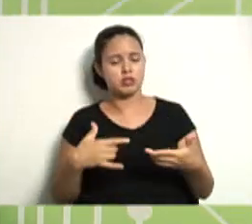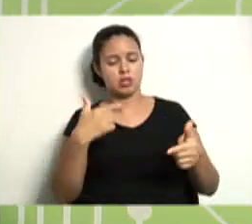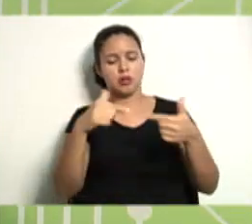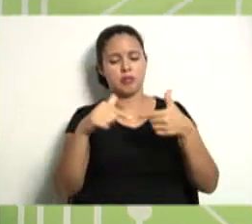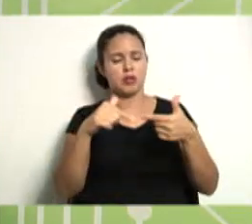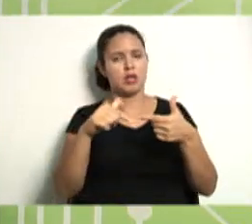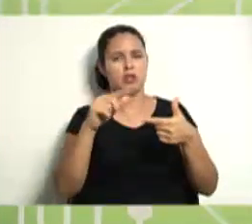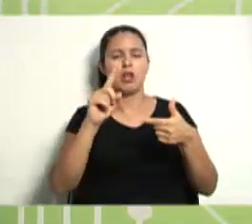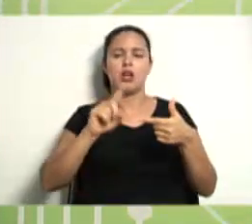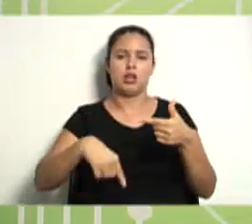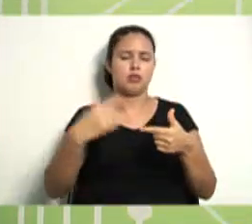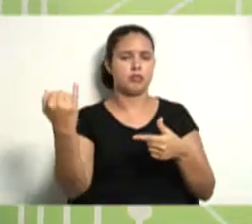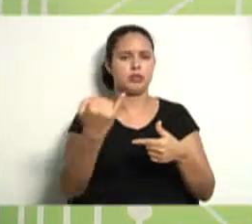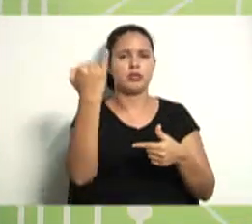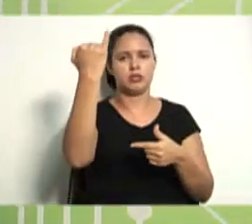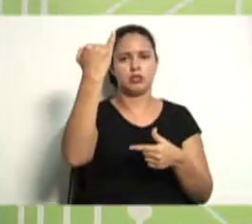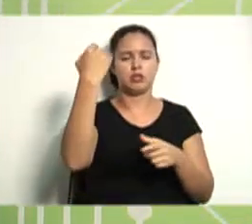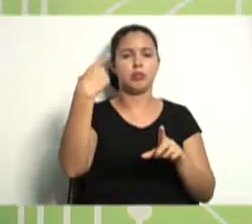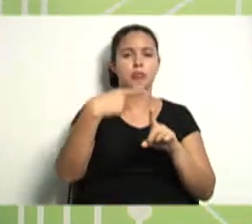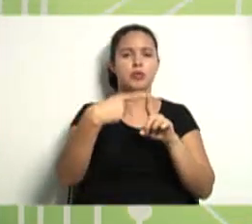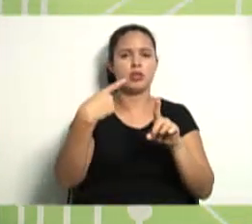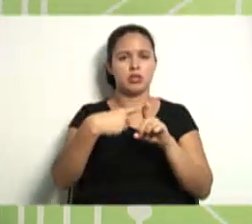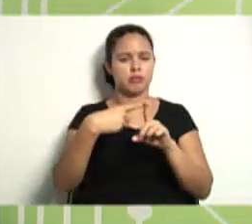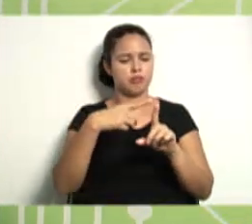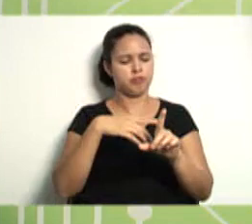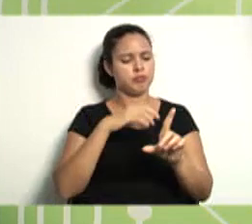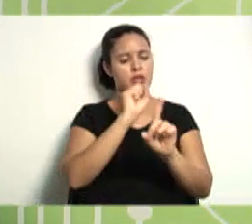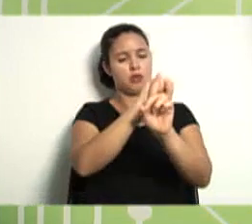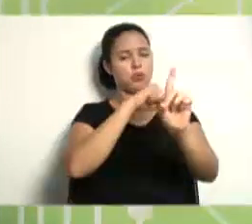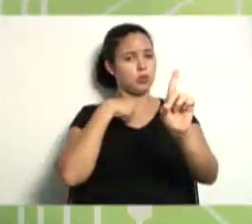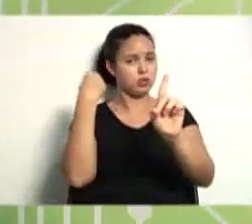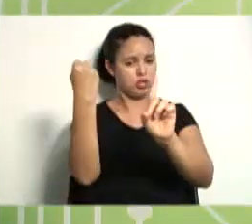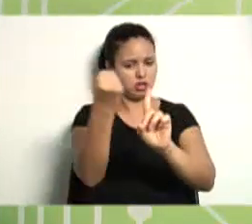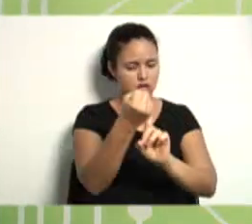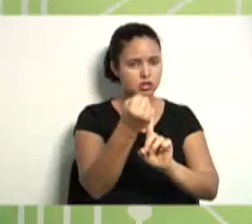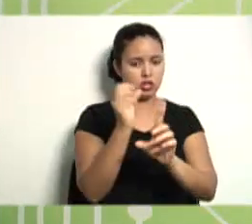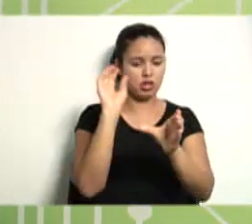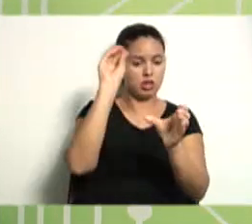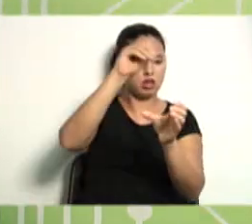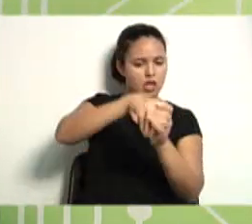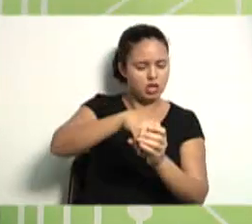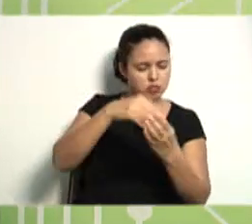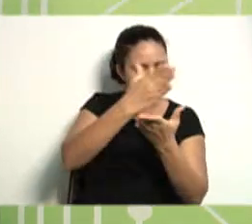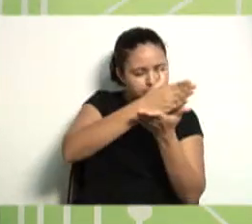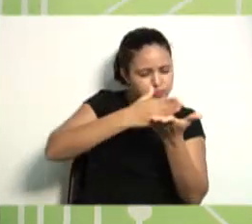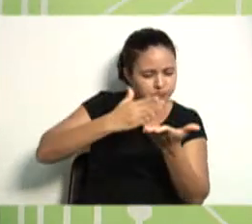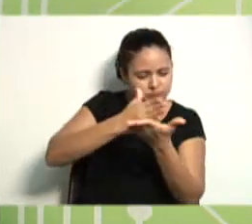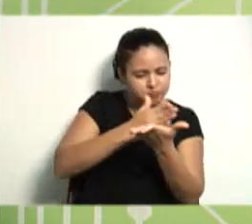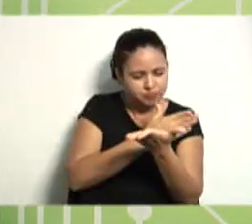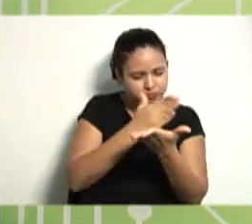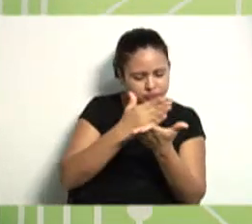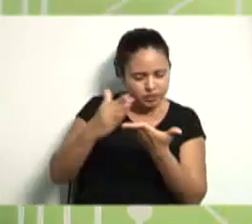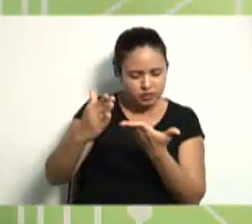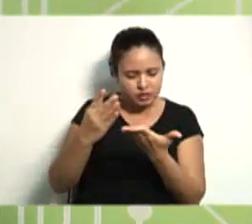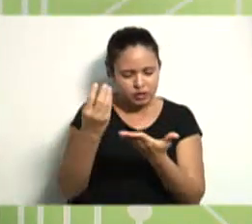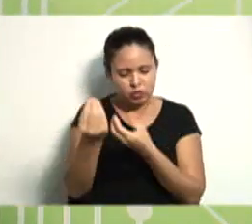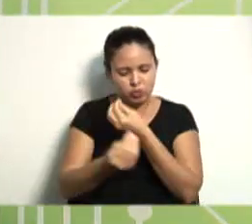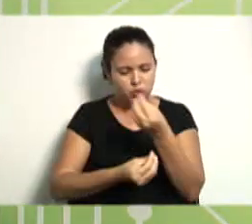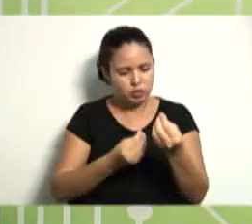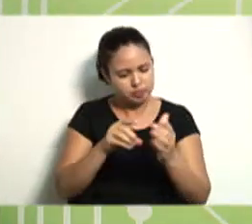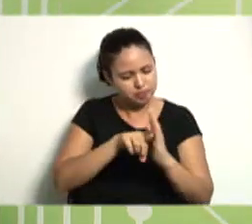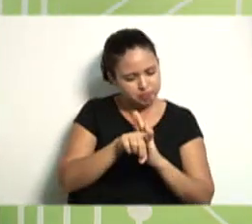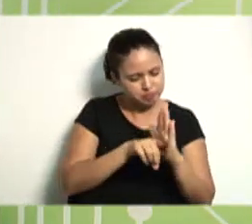nós isolarmos todos os aspectos da sociedade e observarmos apenas a forma como os